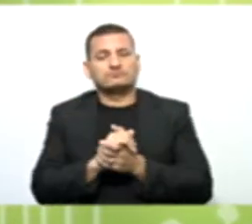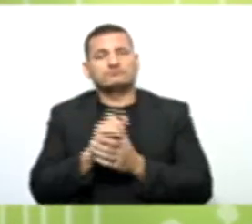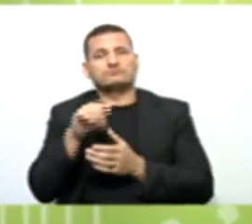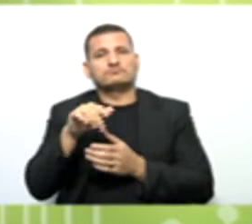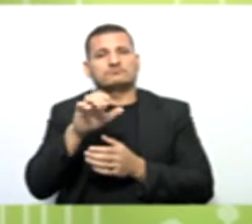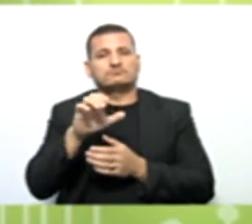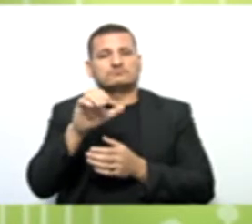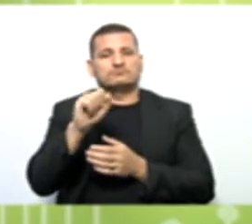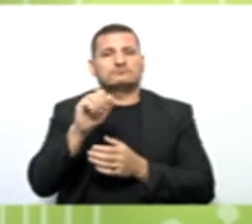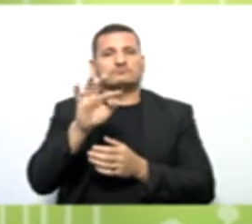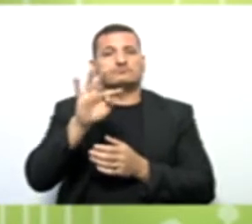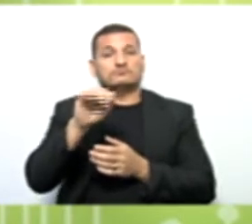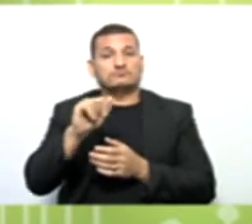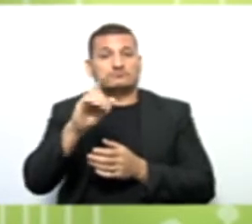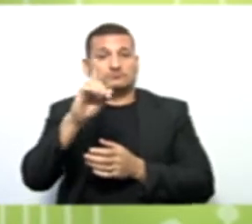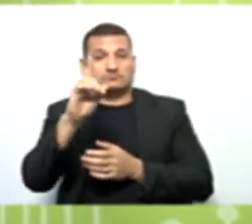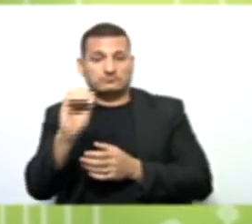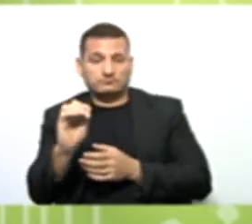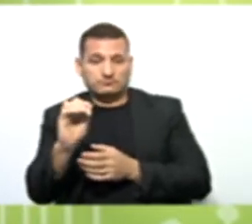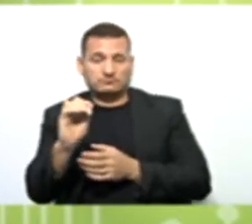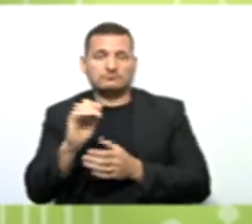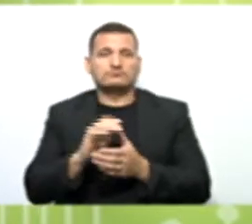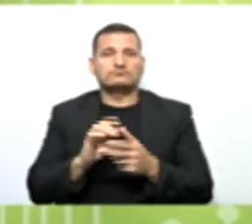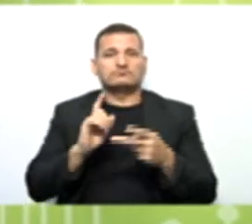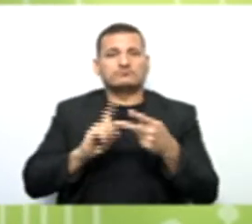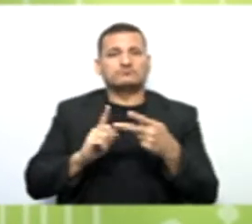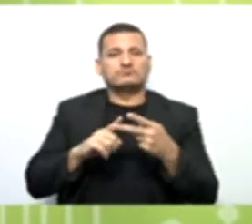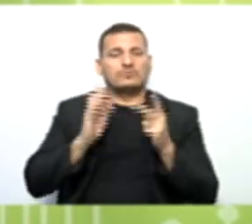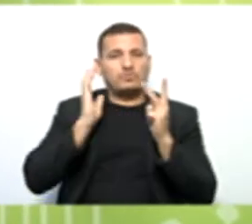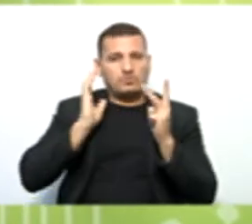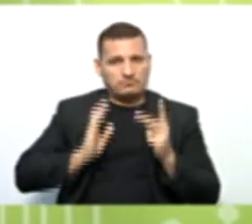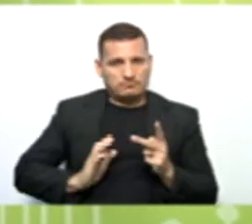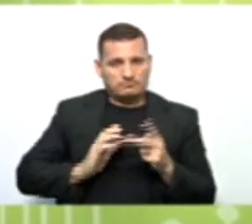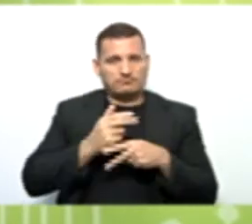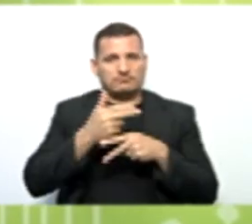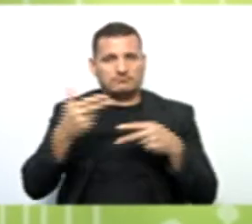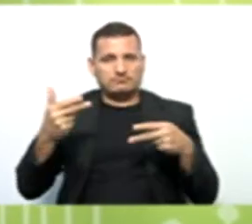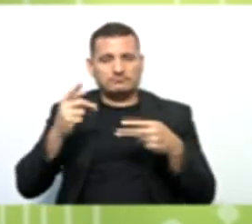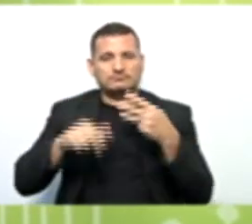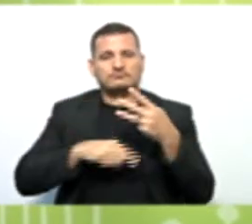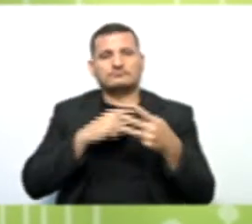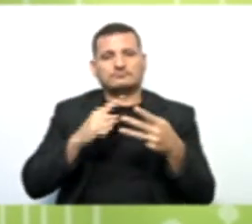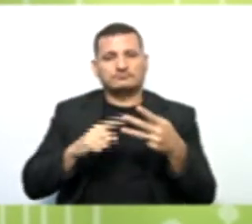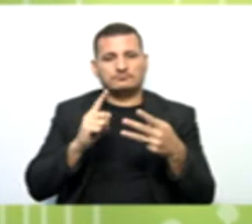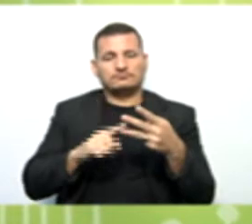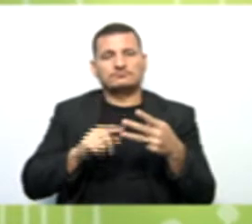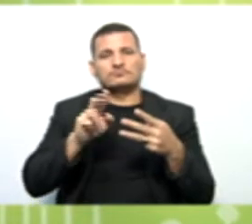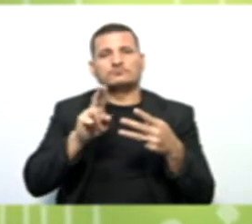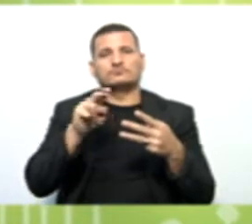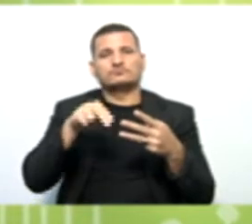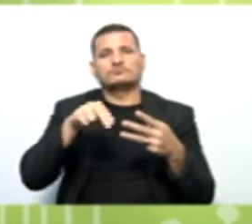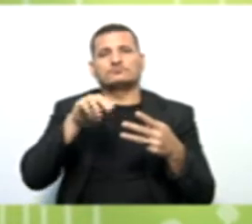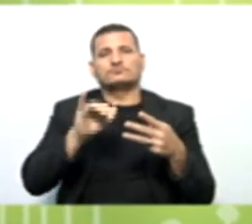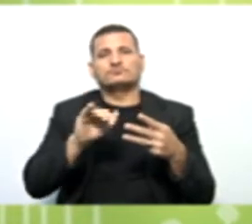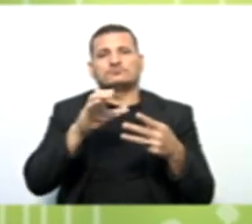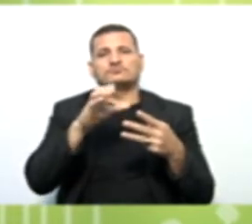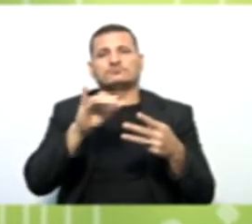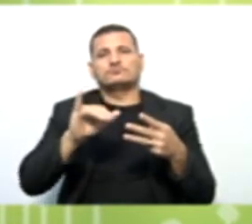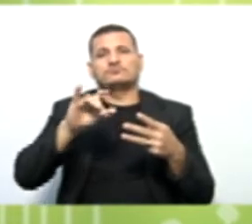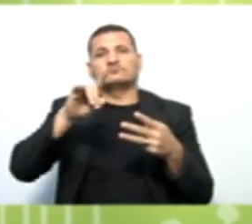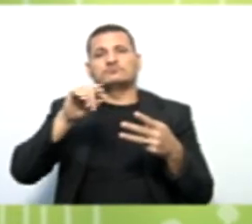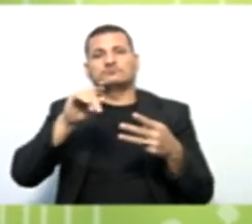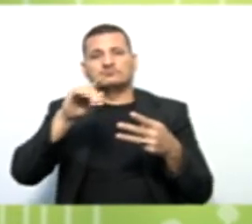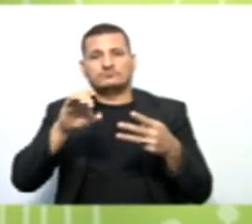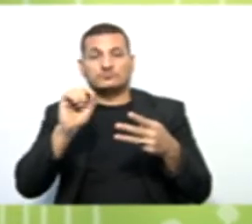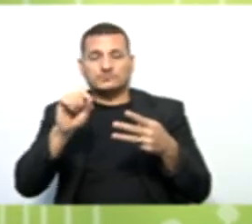Estado de um objeto, comportamento de um objeto, e unicidade, que trata de que todo